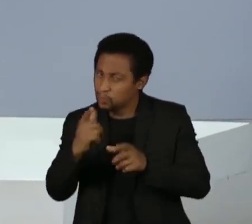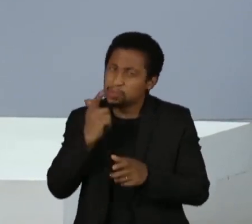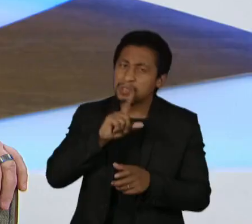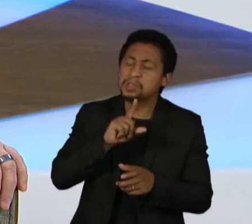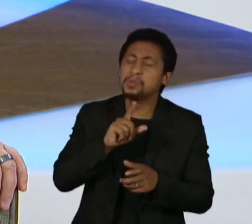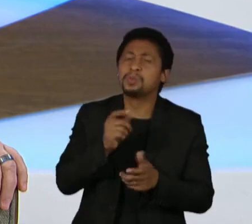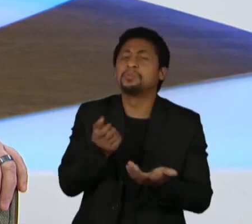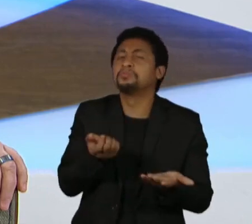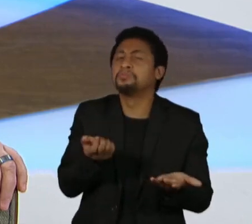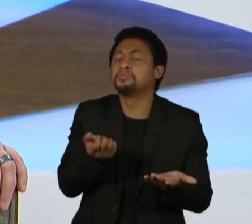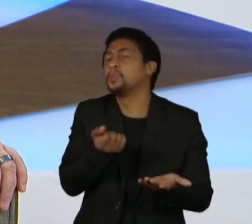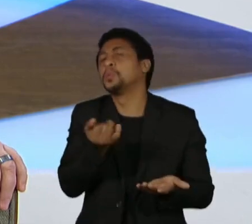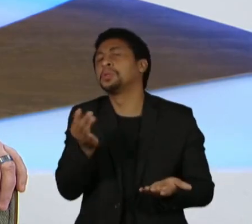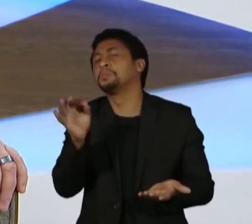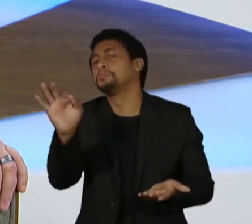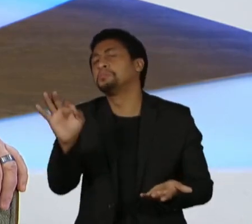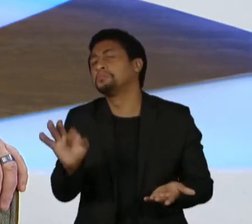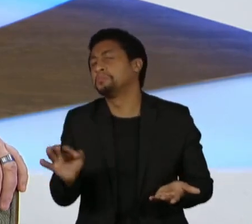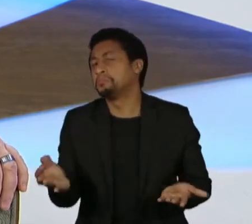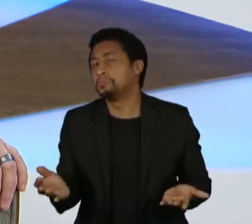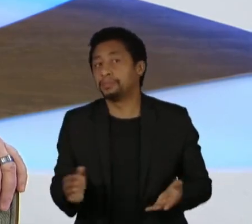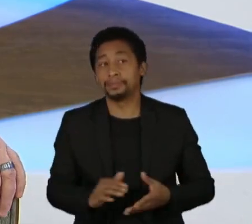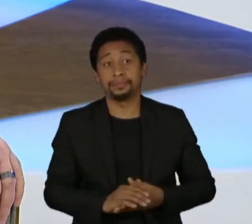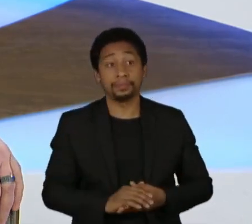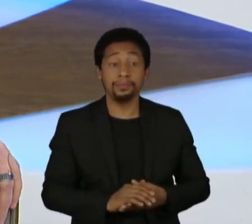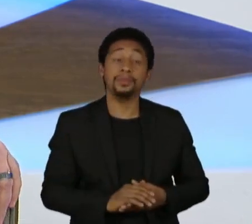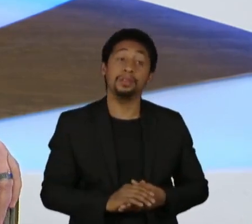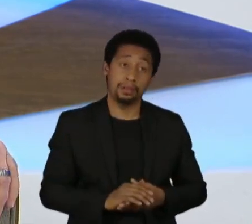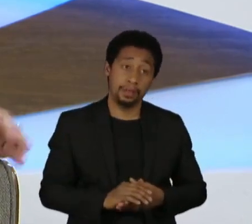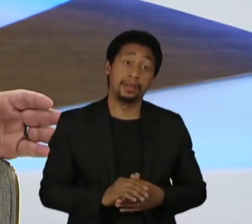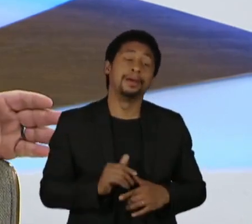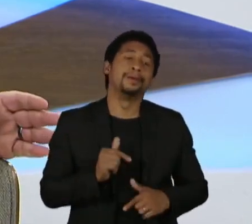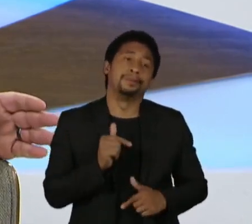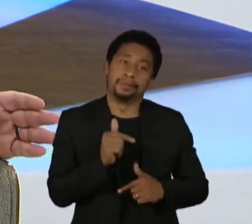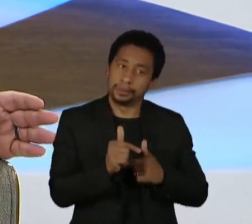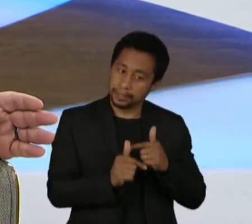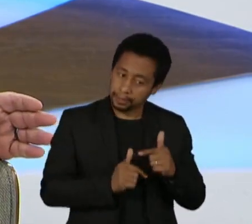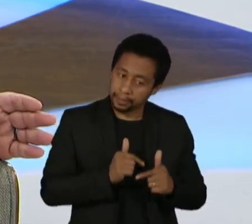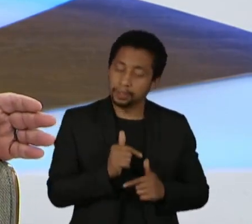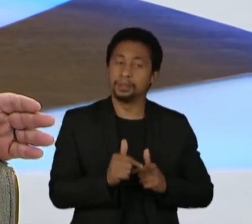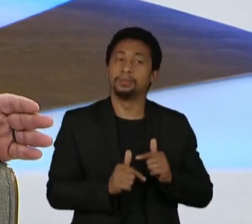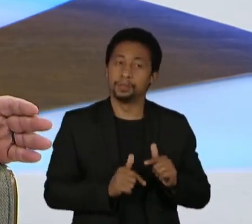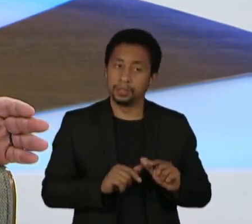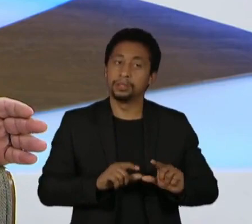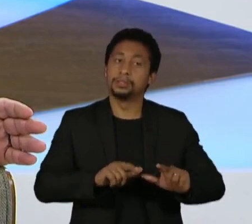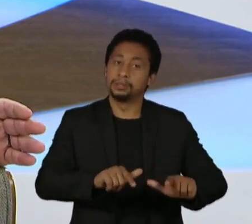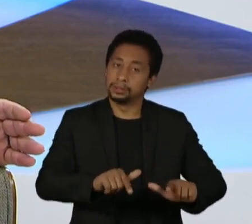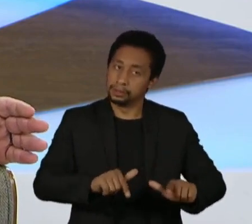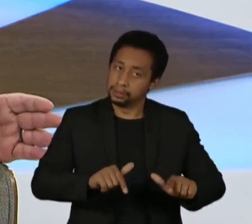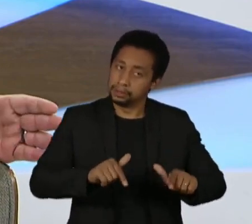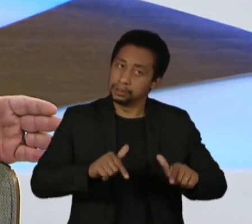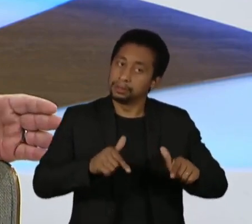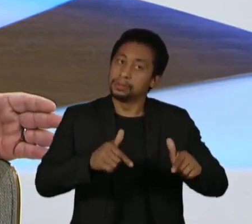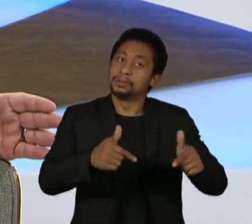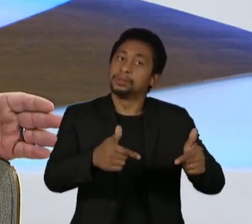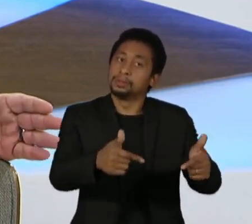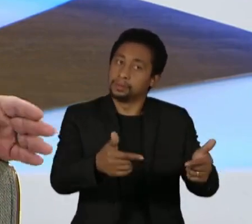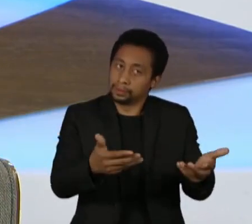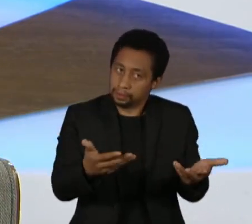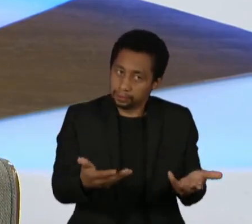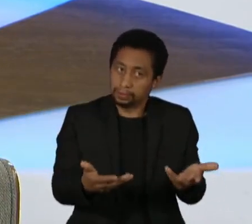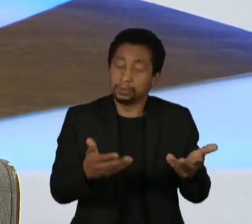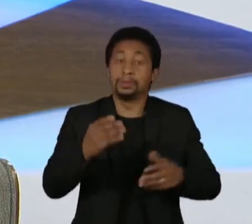medida eu acredito que é um trabalho persistente nós temos que reconhecer que o Brasil saiu da eleição muito